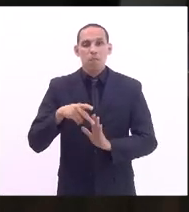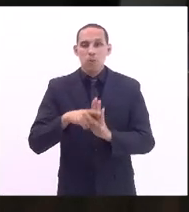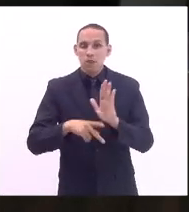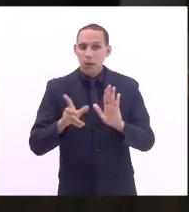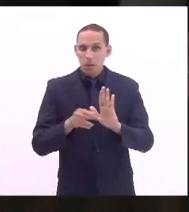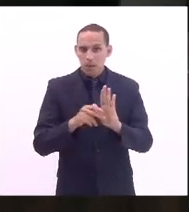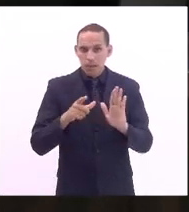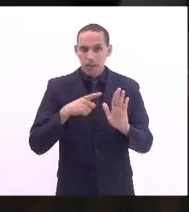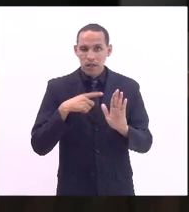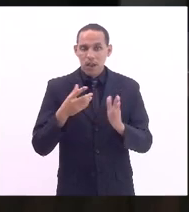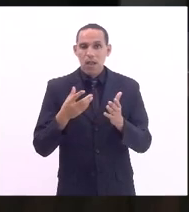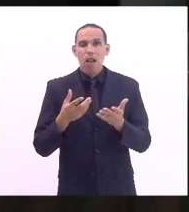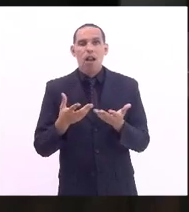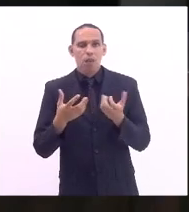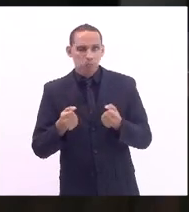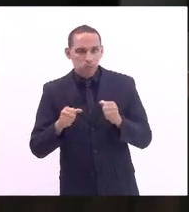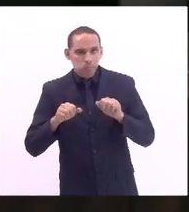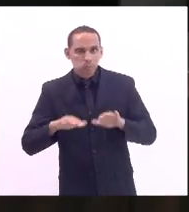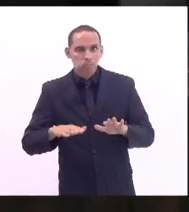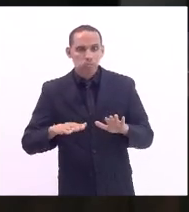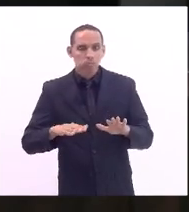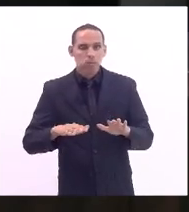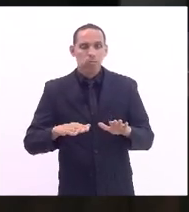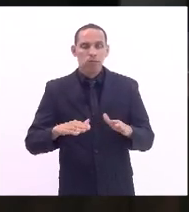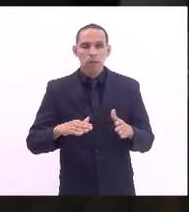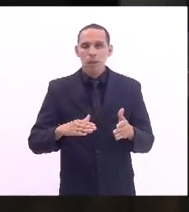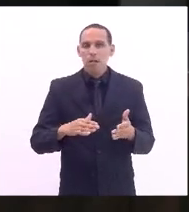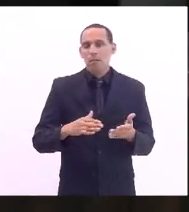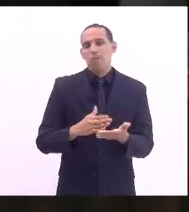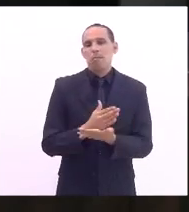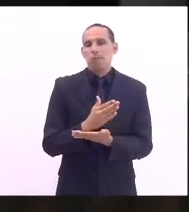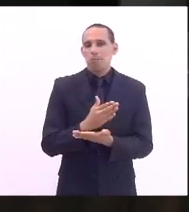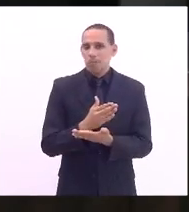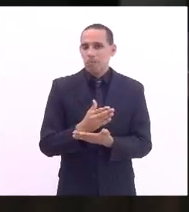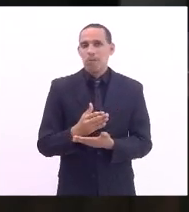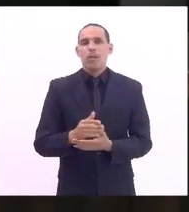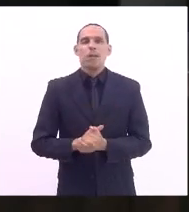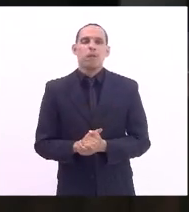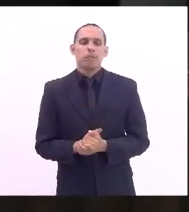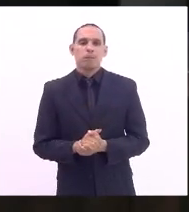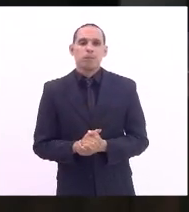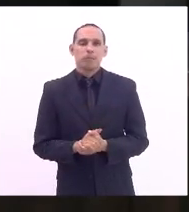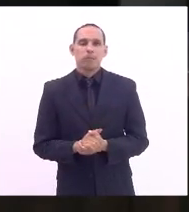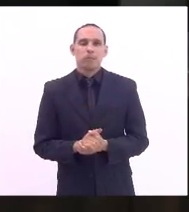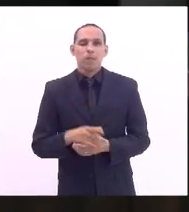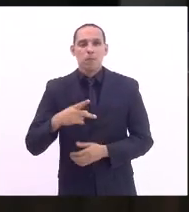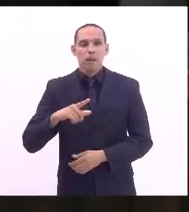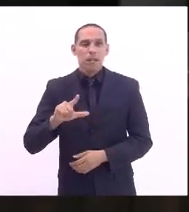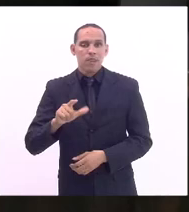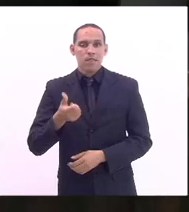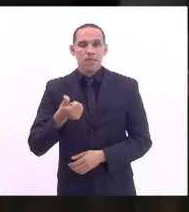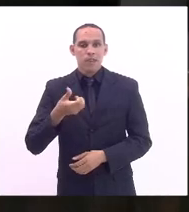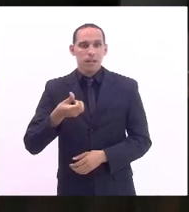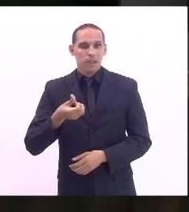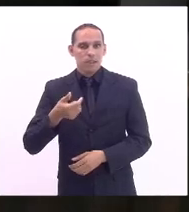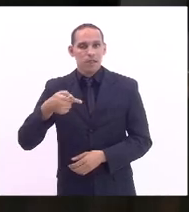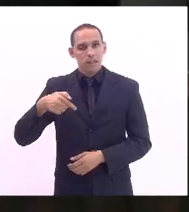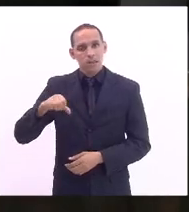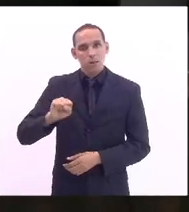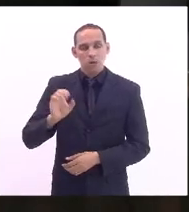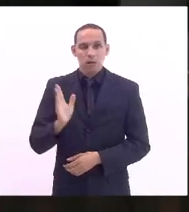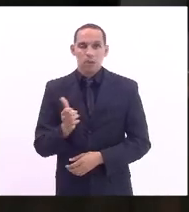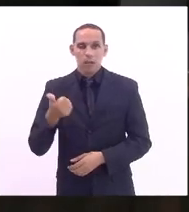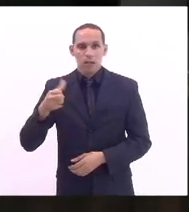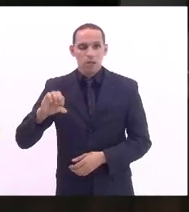assim emendado. Senhores que aprovam, permaneçam como estão, aprovado. A redação do vencido para a segunda discussão. Projeto de lei 1678 de 19, de